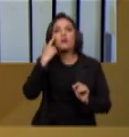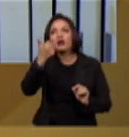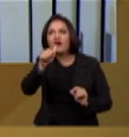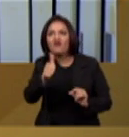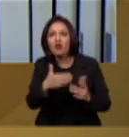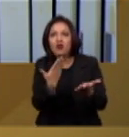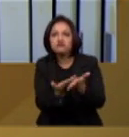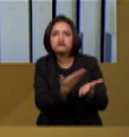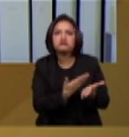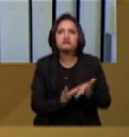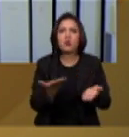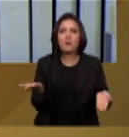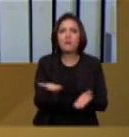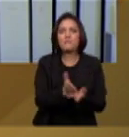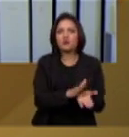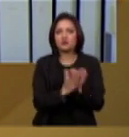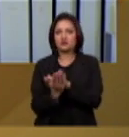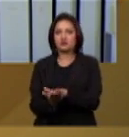voto.